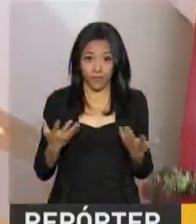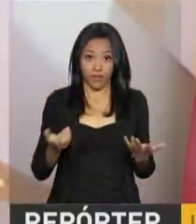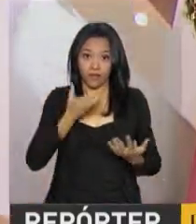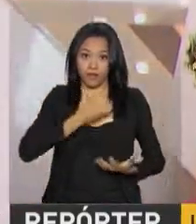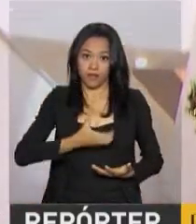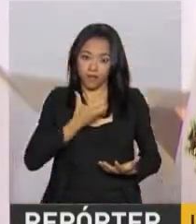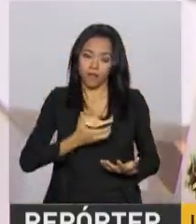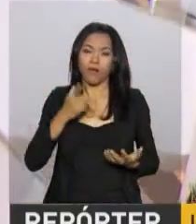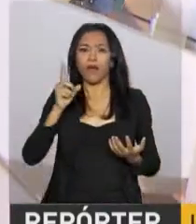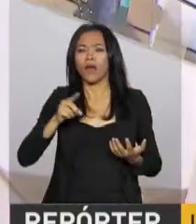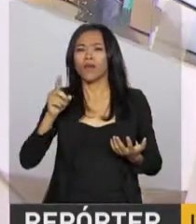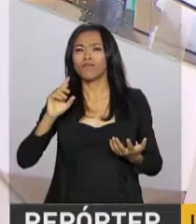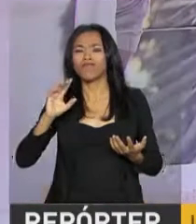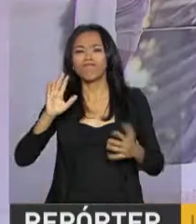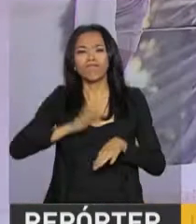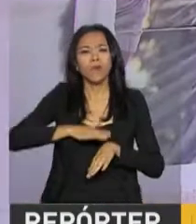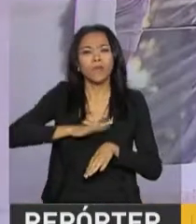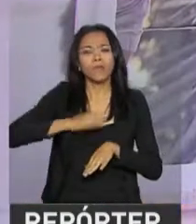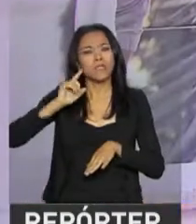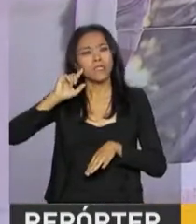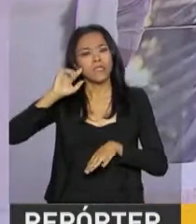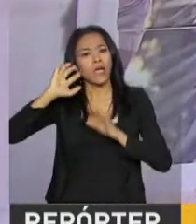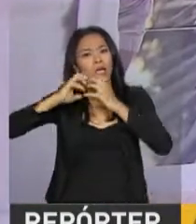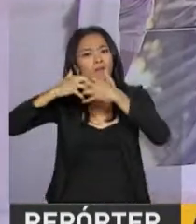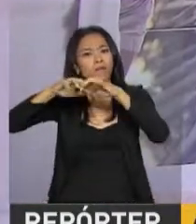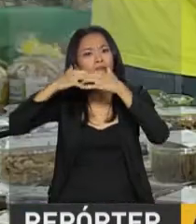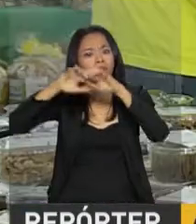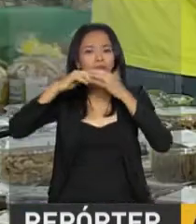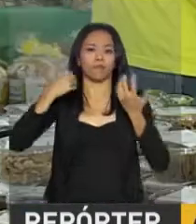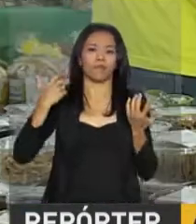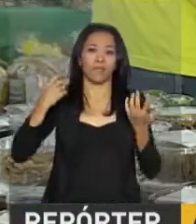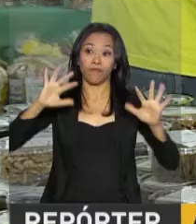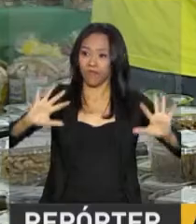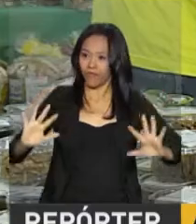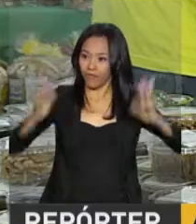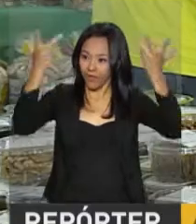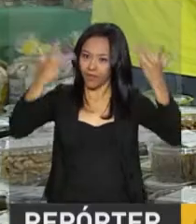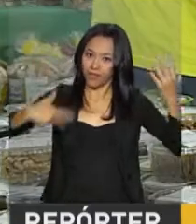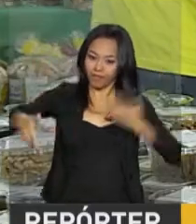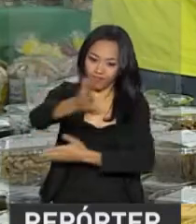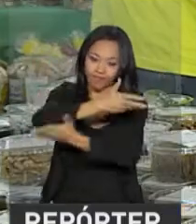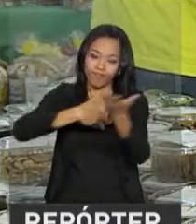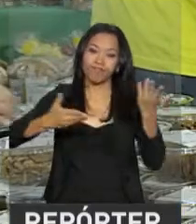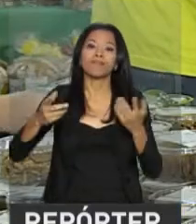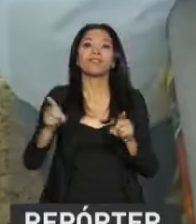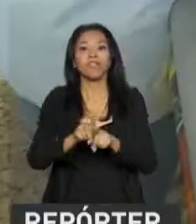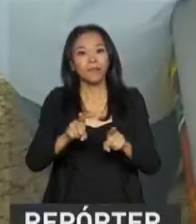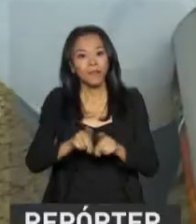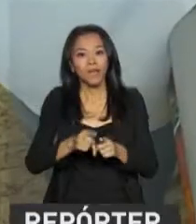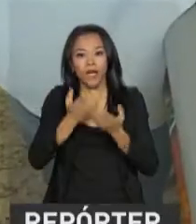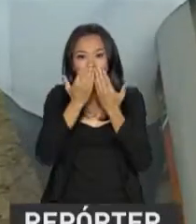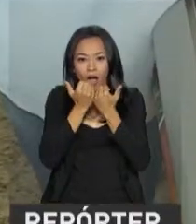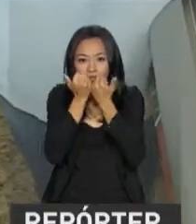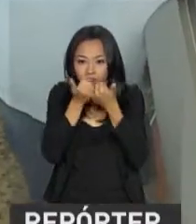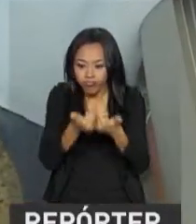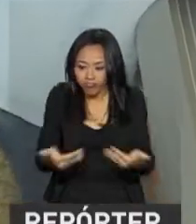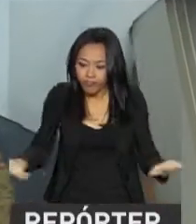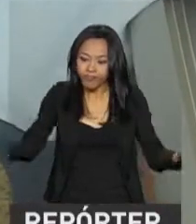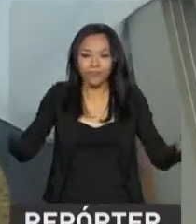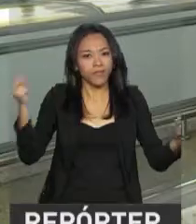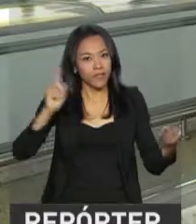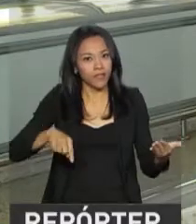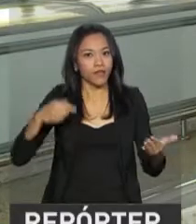Natal é tempo de reflexão, confraternização, mas também de celebrar com ceia, uma tradição